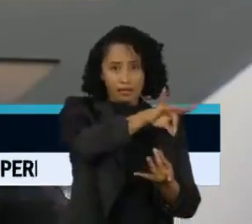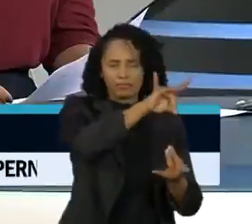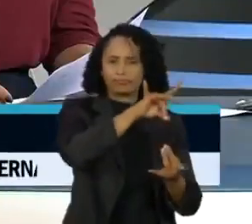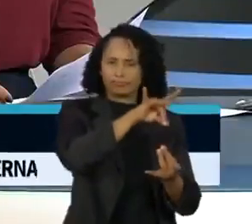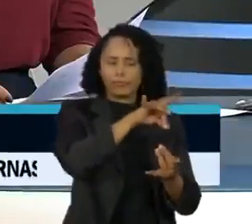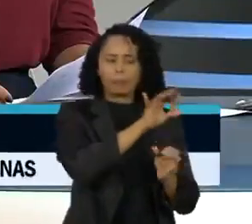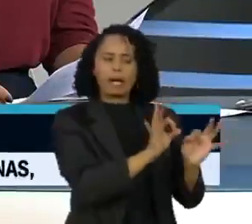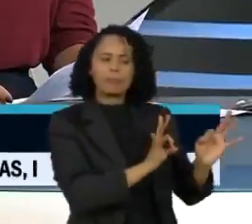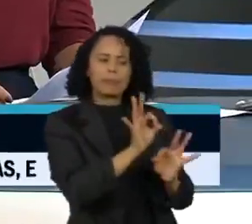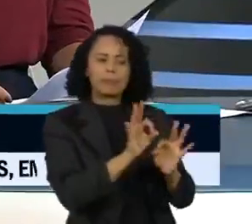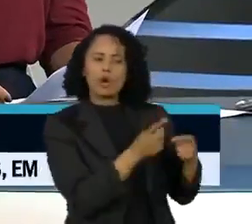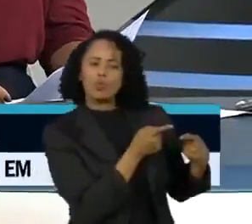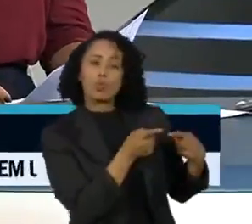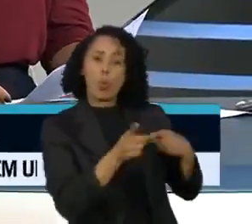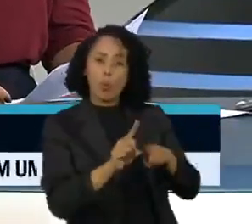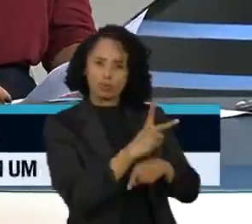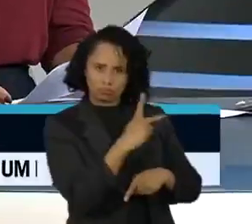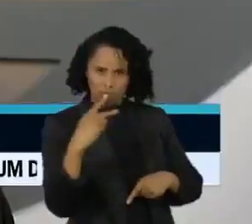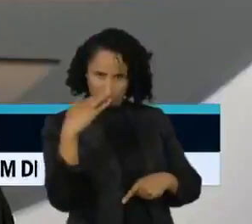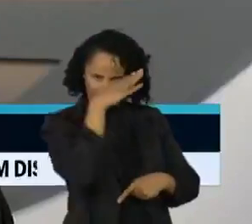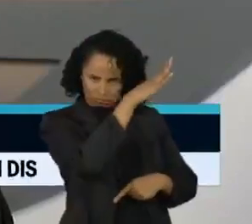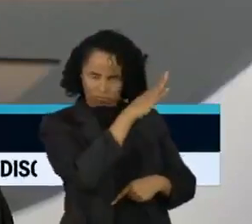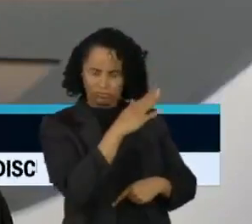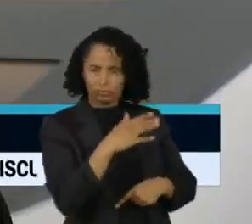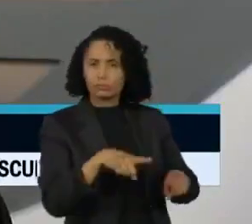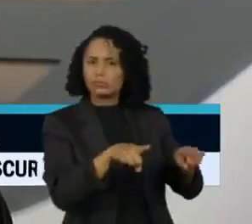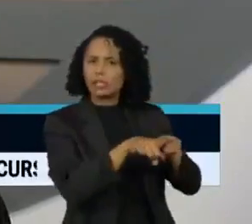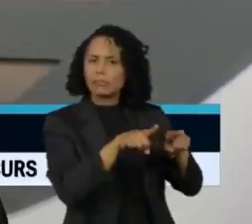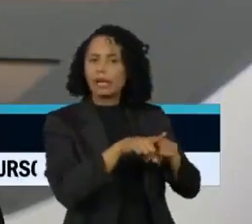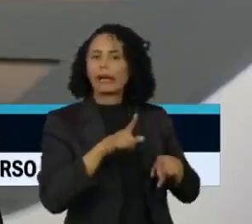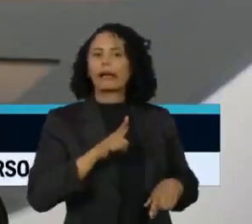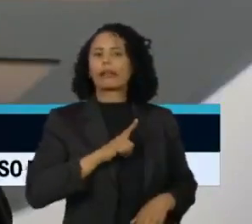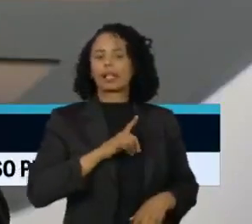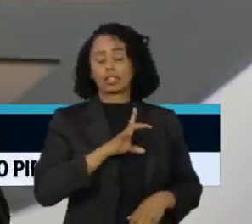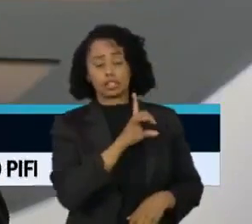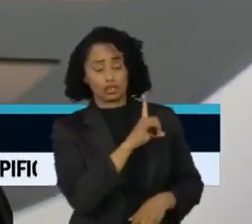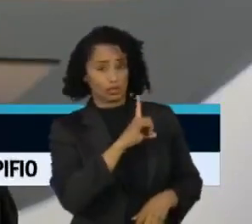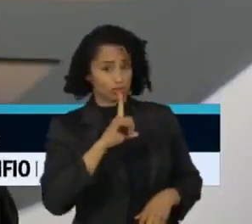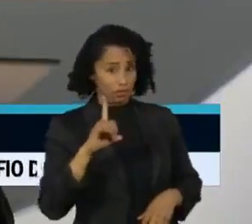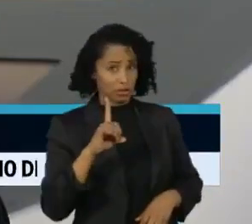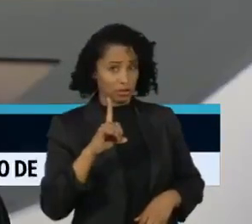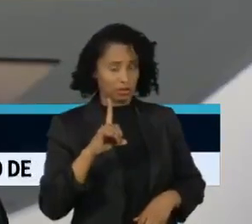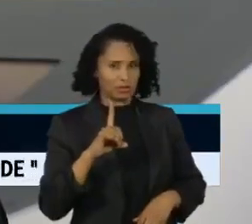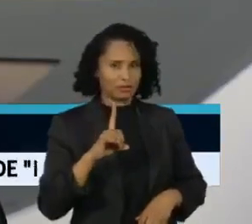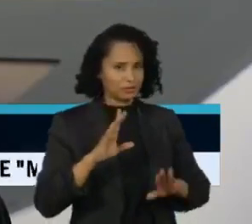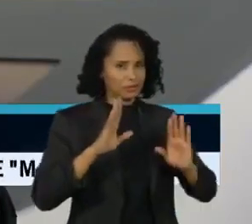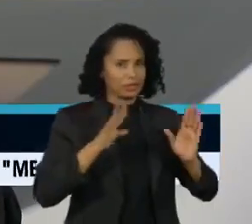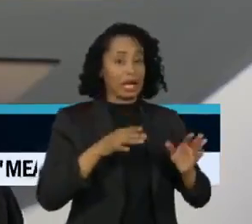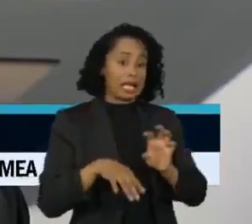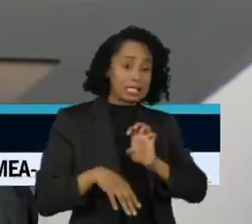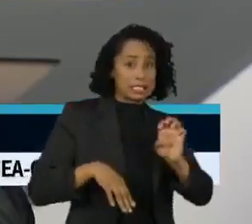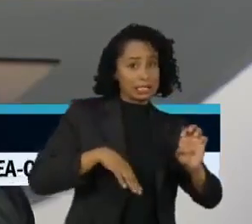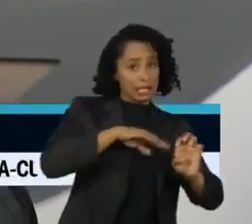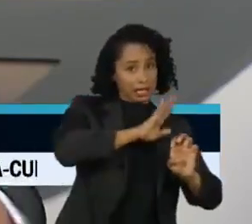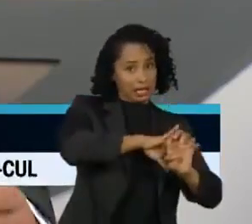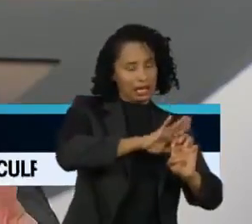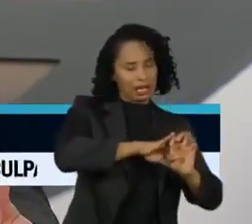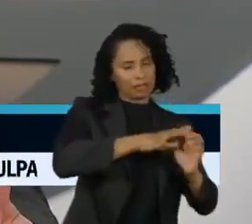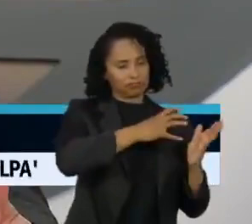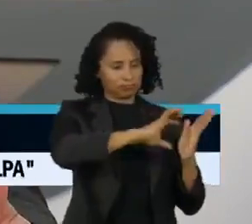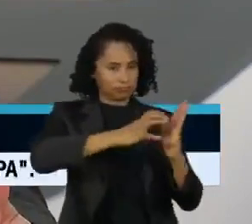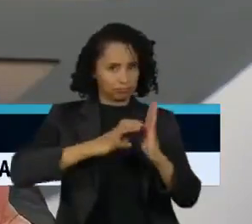o Bolsonaro. E nessa medida que direita e esquerda e